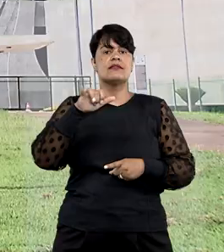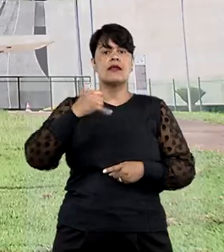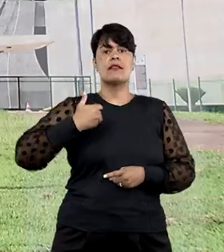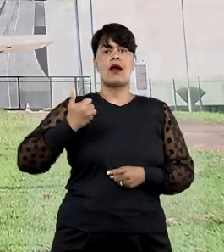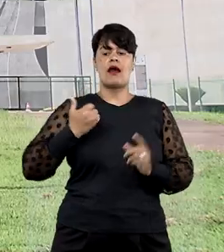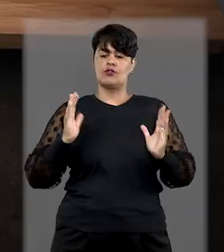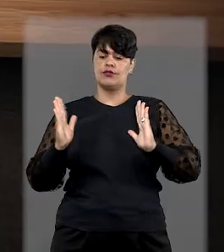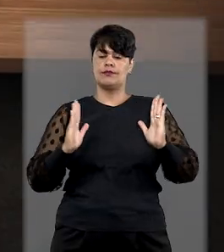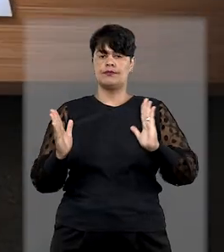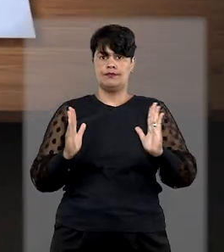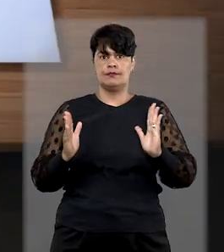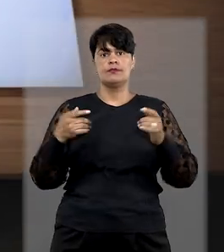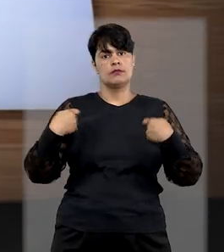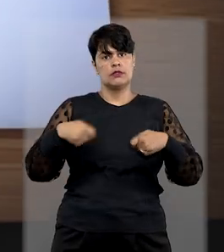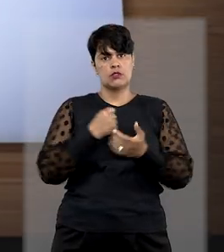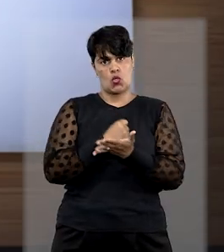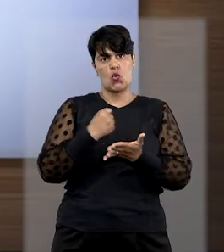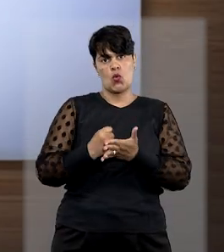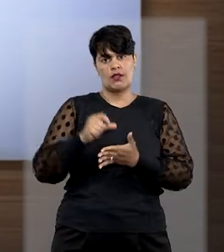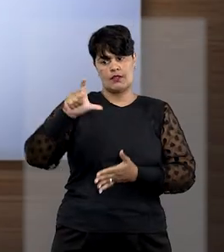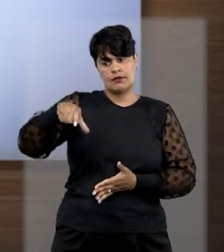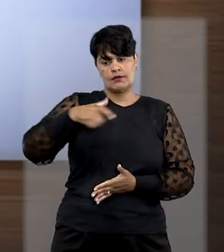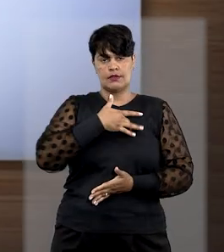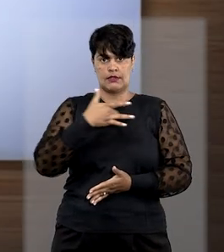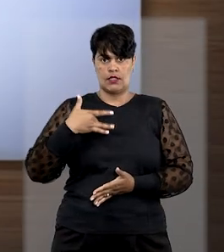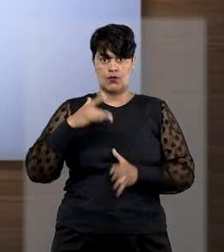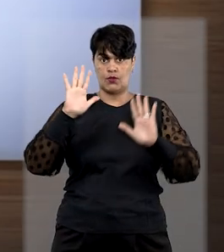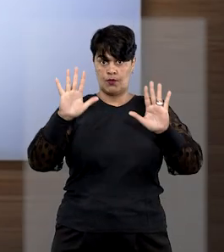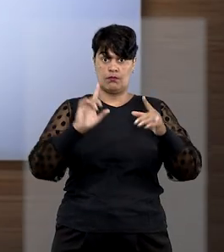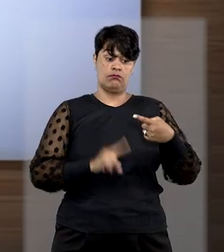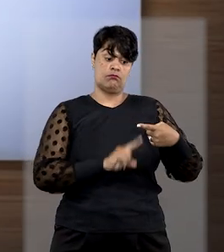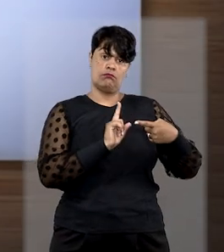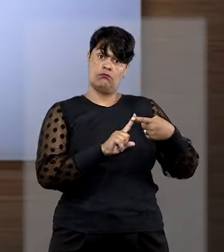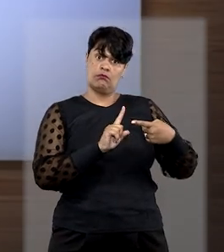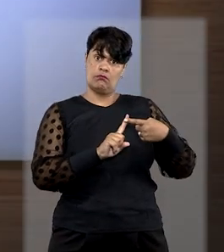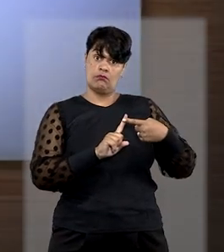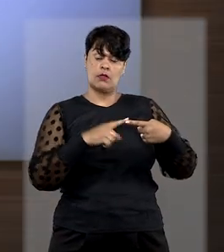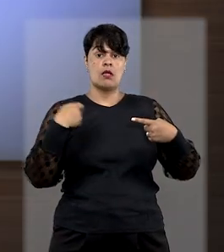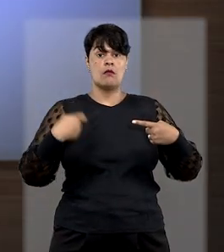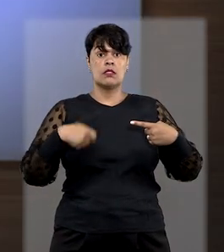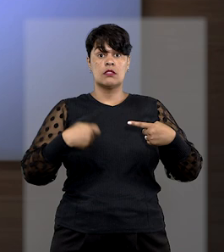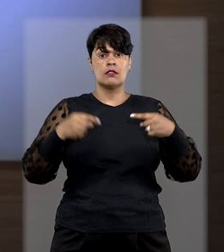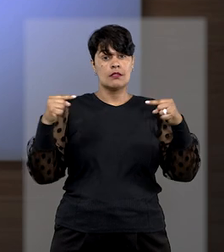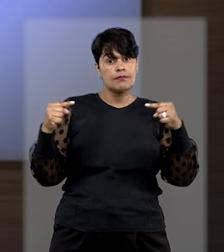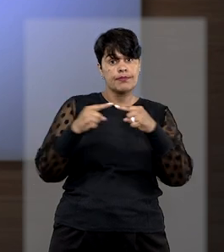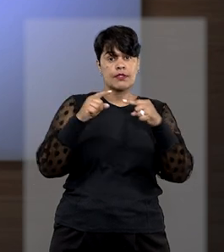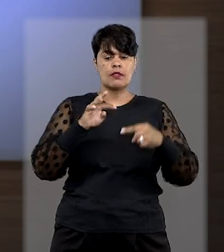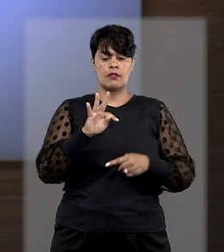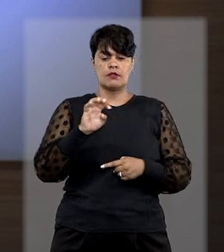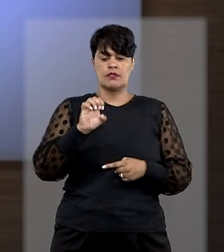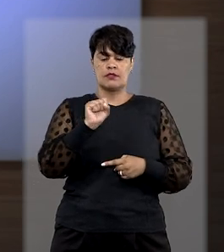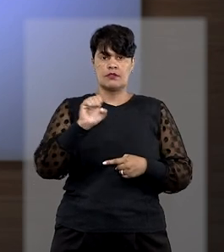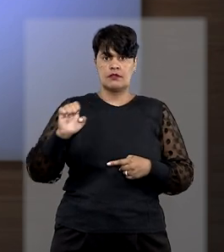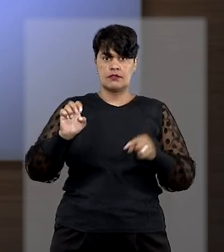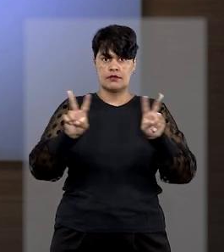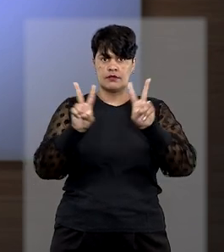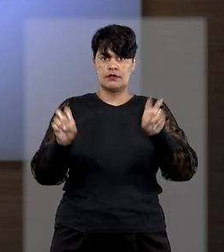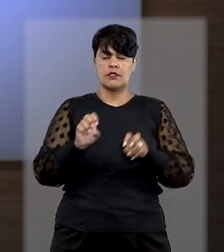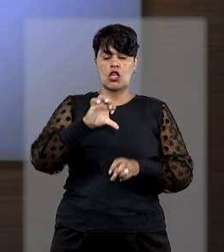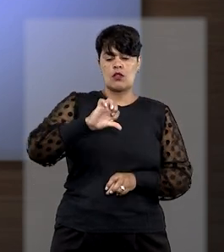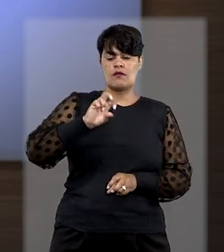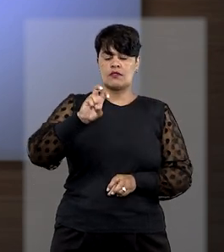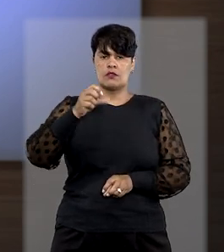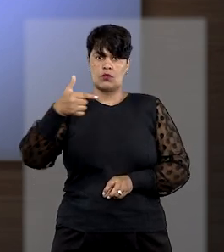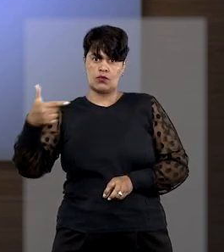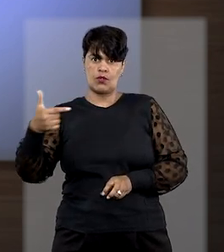contratos coletivos de plano de saúde. A primeira, aplicabilidade das teses firmadas no tema 952